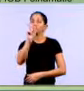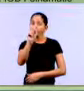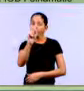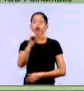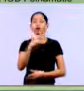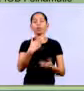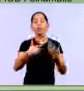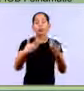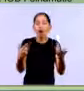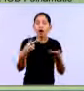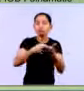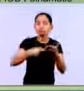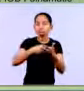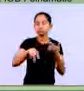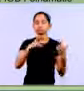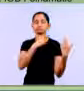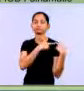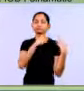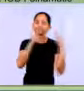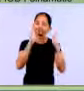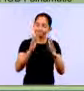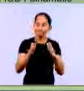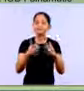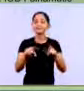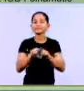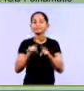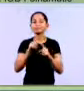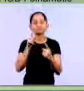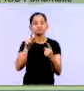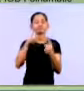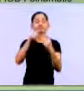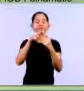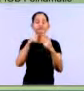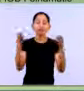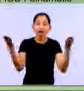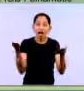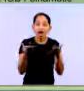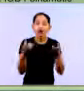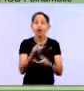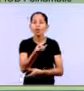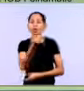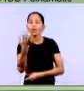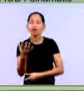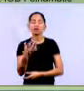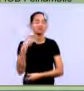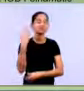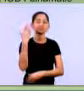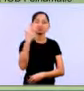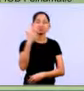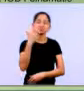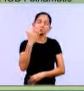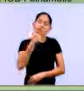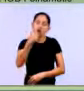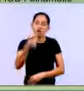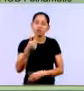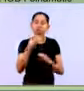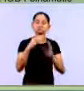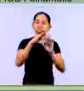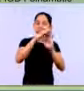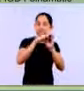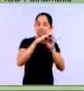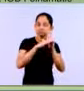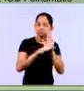funções, qual é o principal objetivo do direito tributário e veremos agora quais são os principais tributos. Dentre eles,